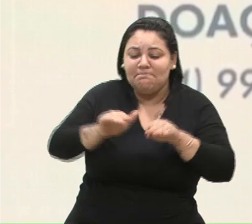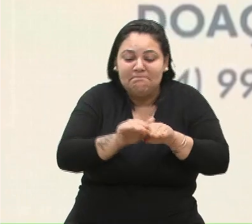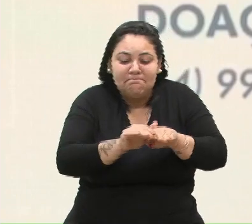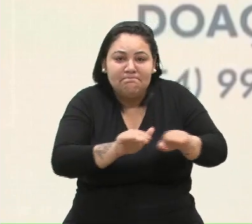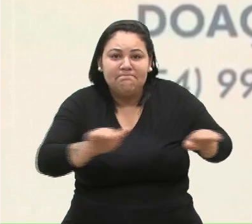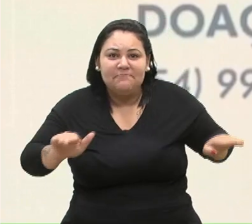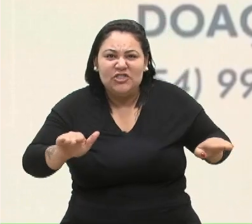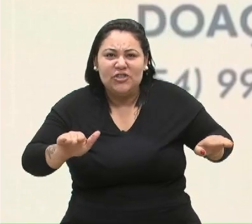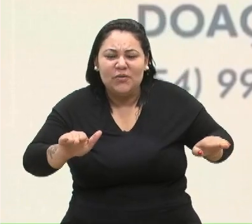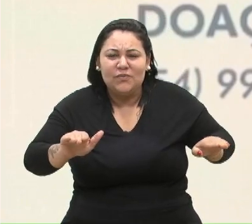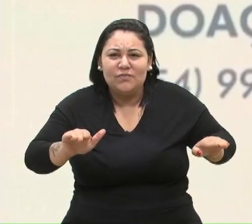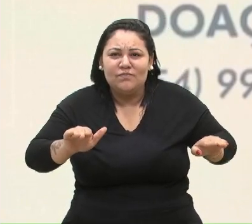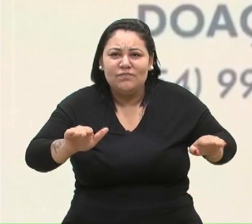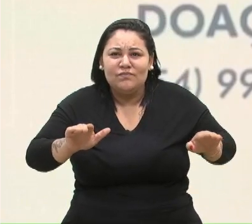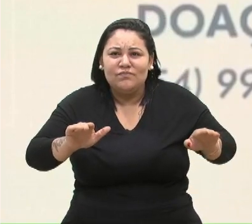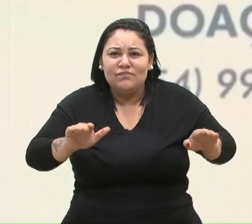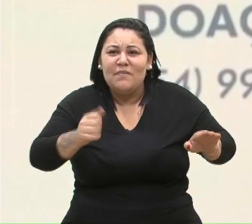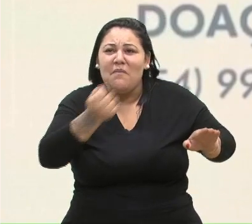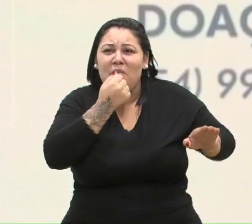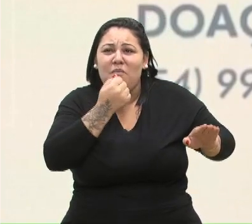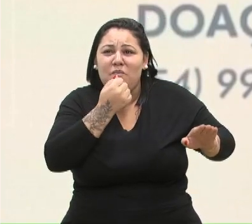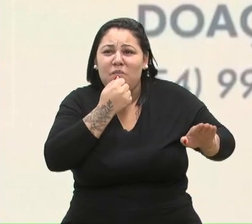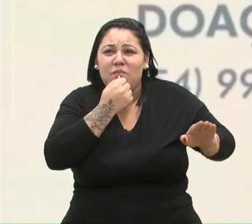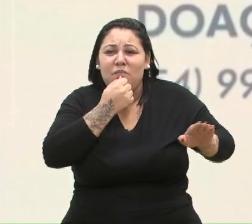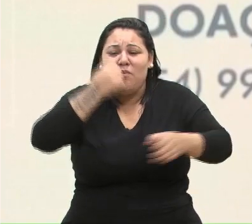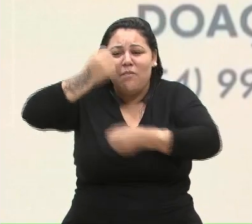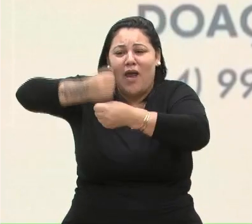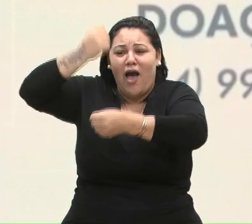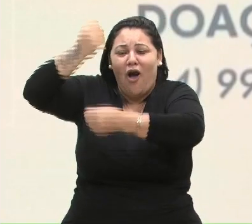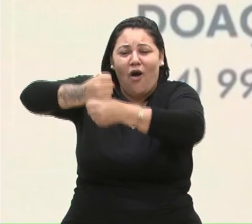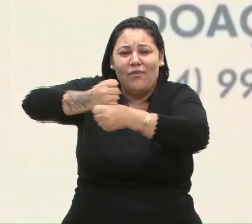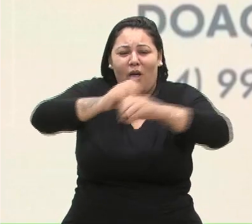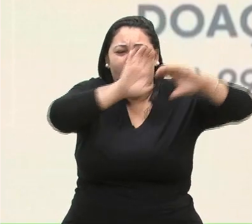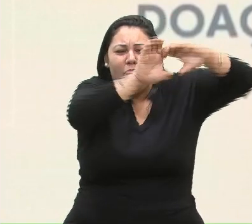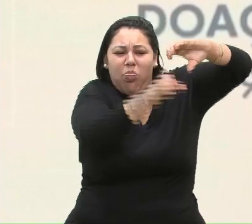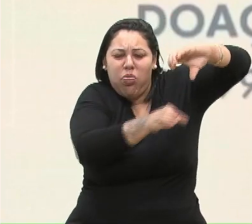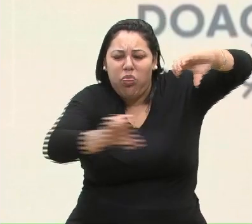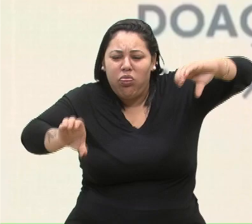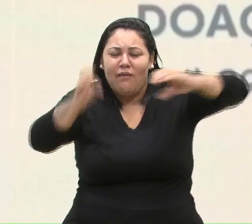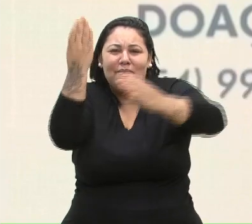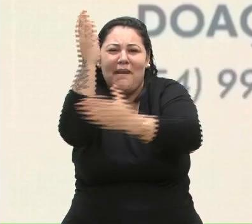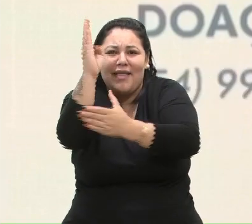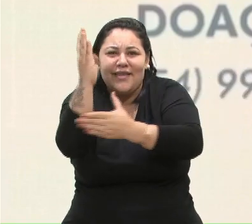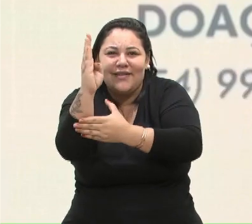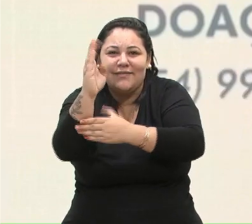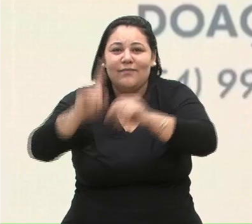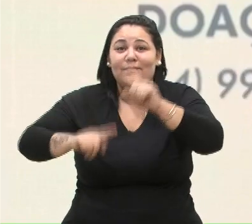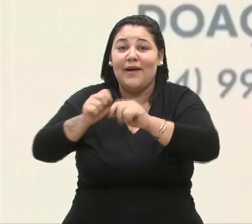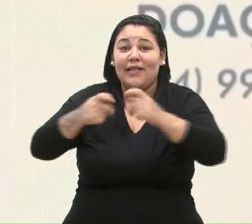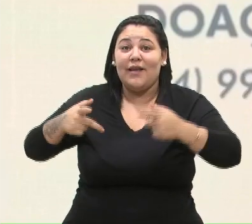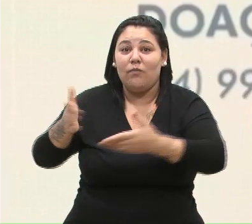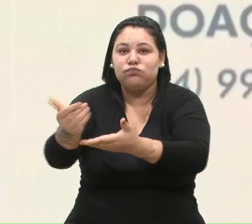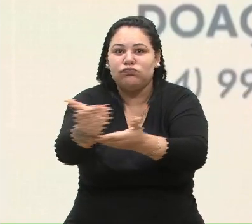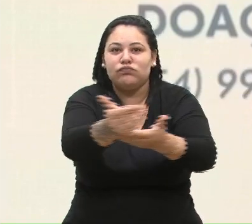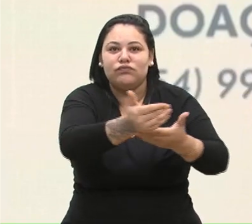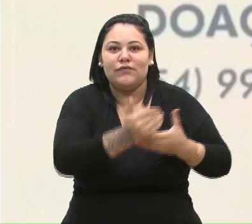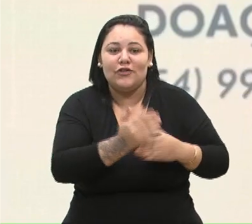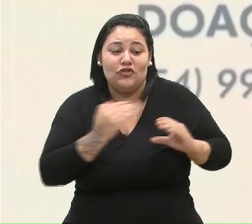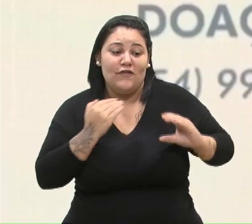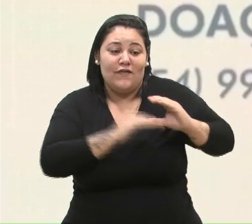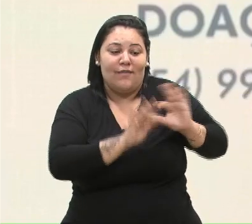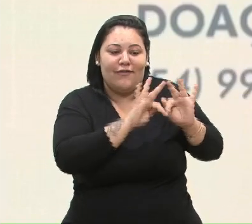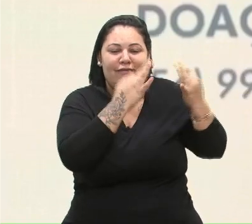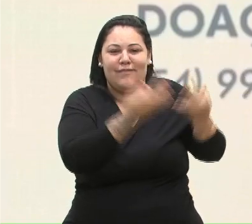tijolos, portas, canos de PVC e madeiras. Os materiais arrecadados são destinados para famílias carentes